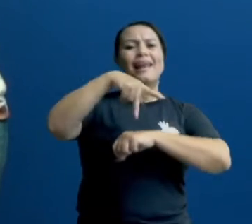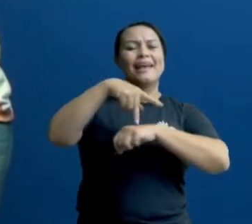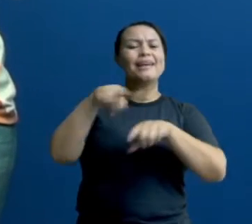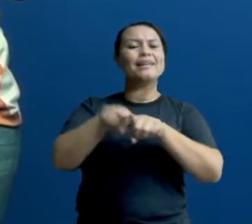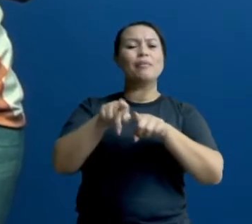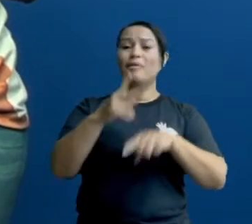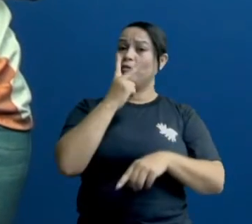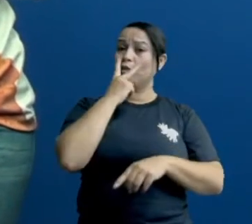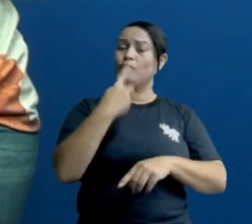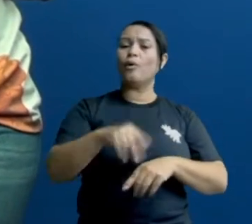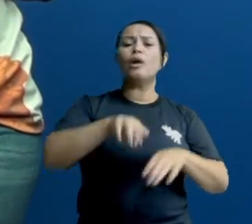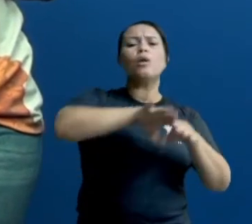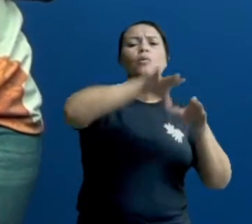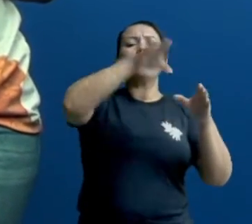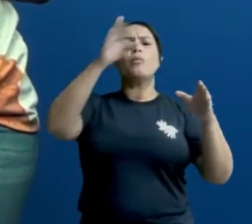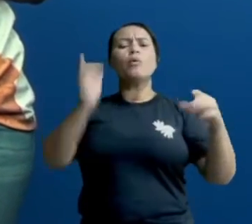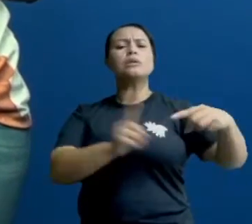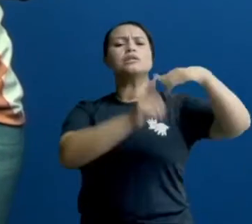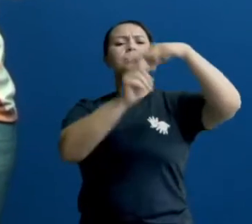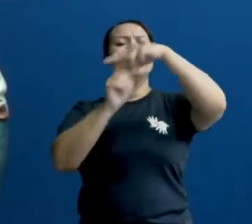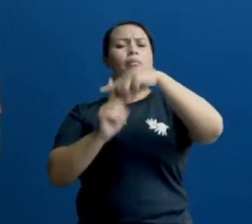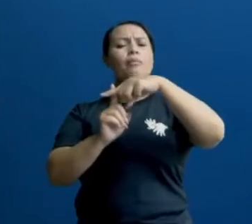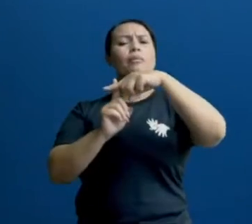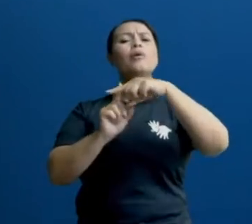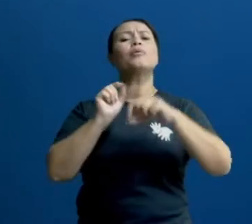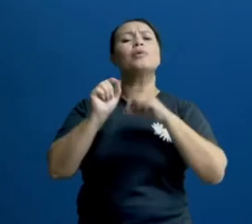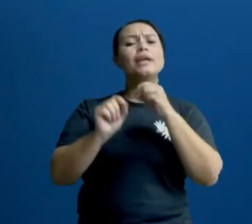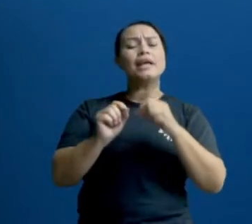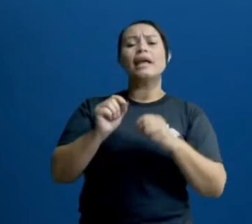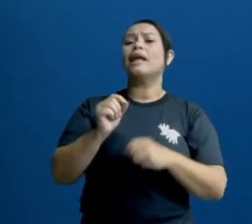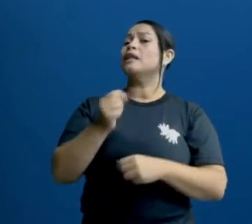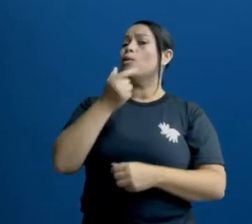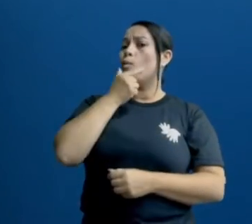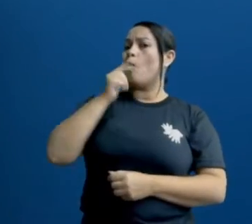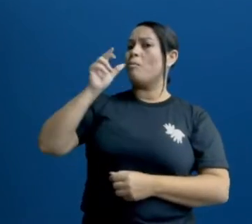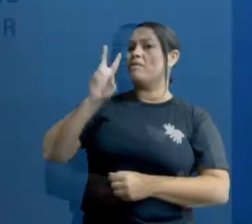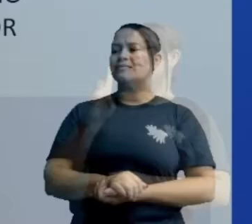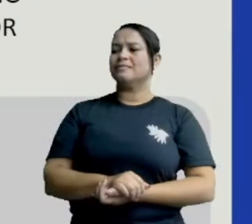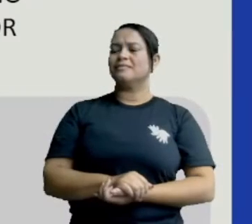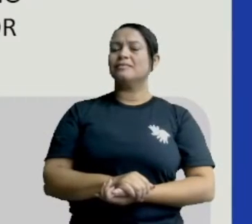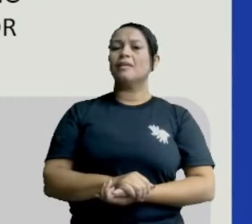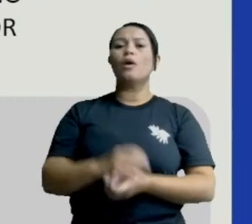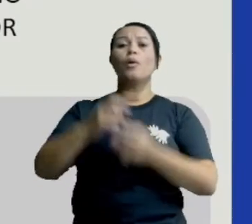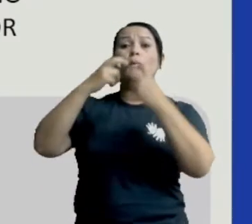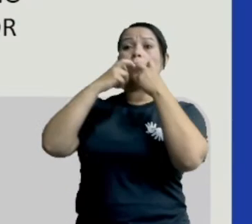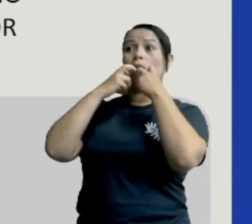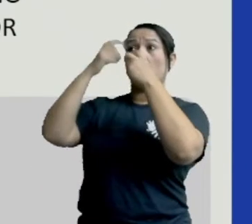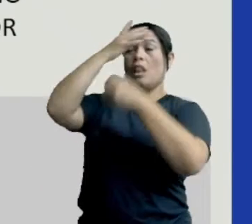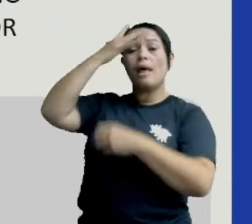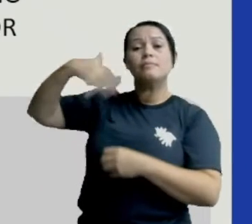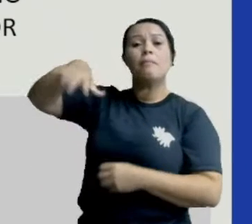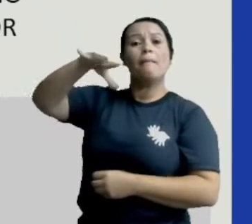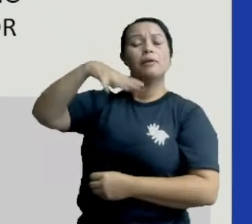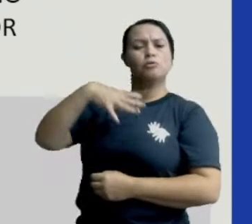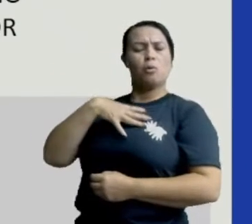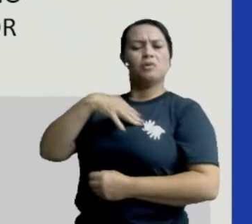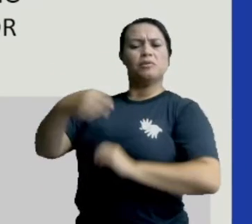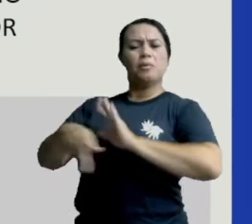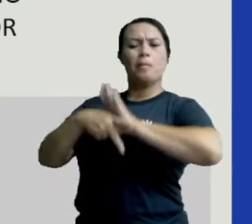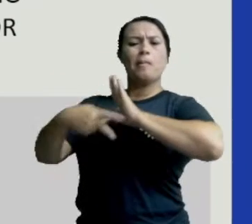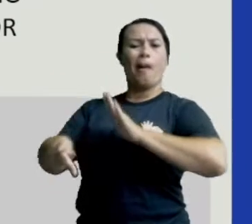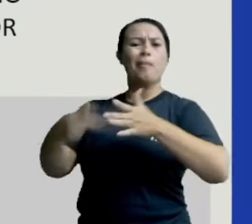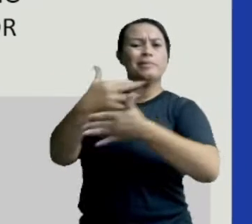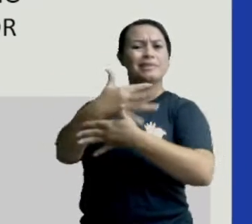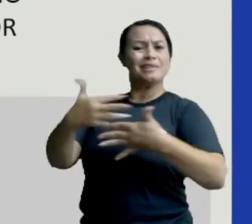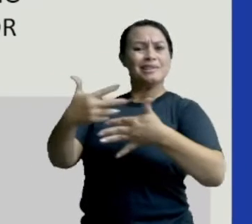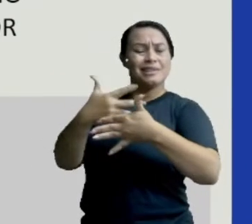Tabocas, deite norte de Fernando Vieira, a grande fama. o grito dos teus filhos denodados